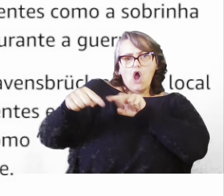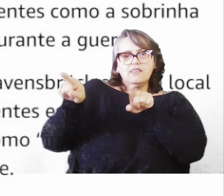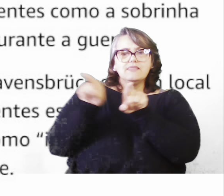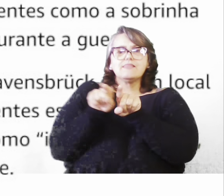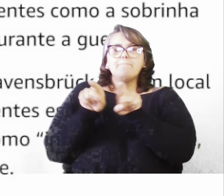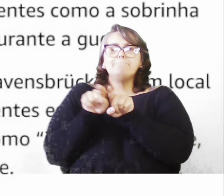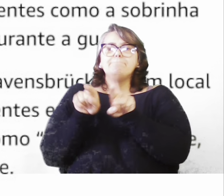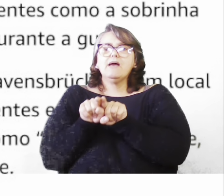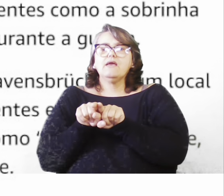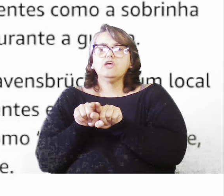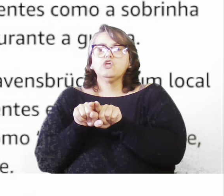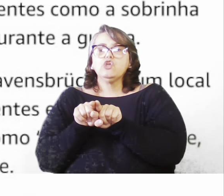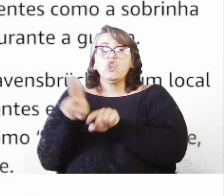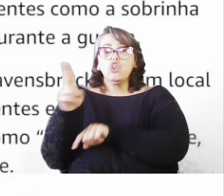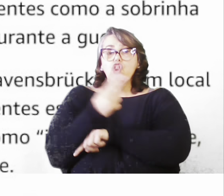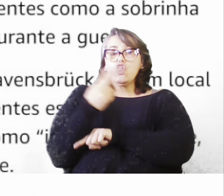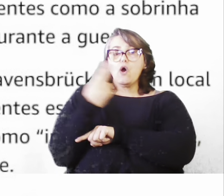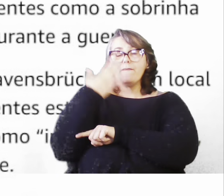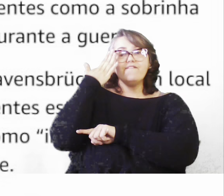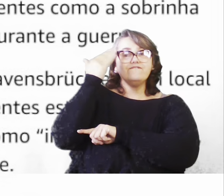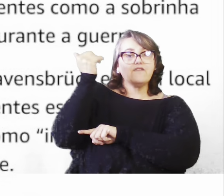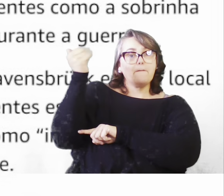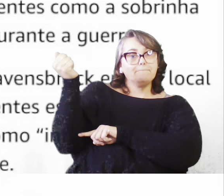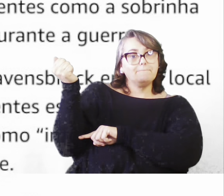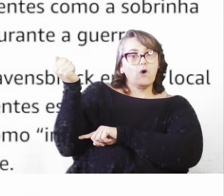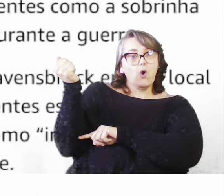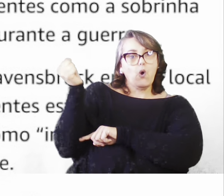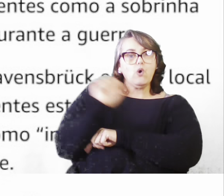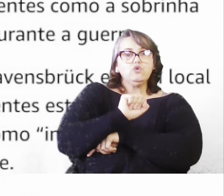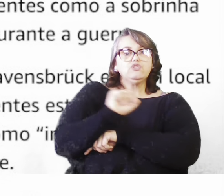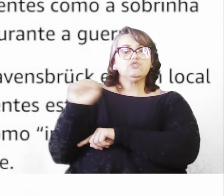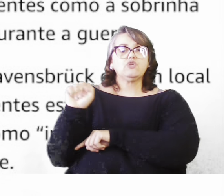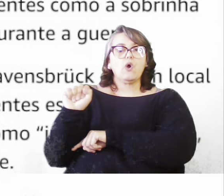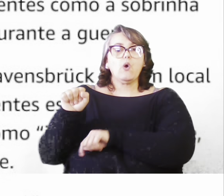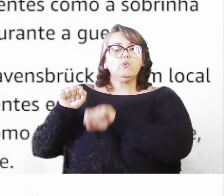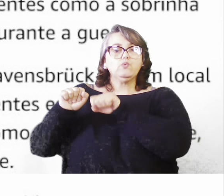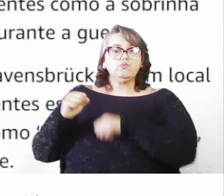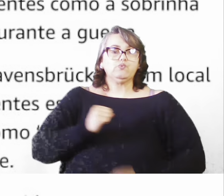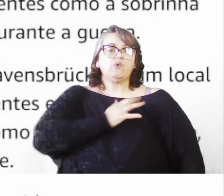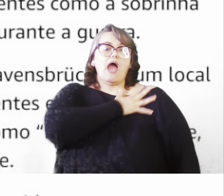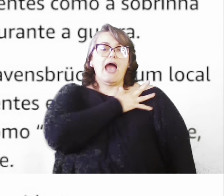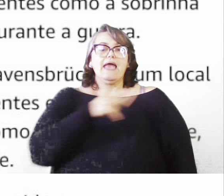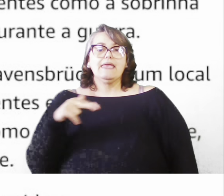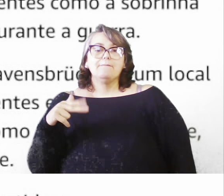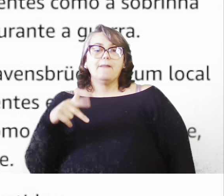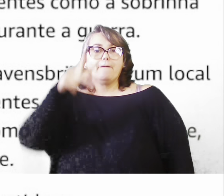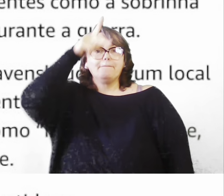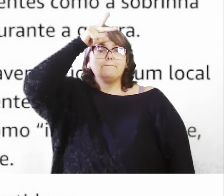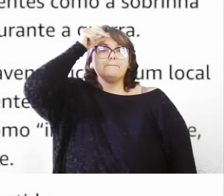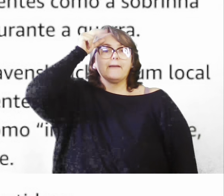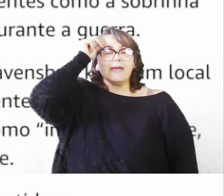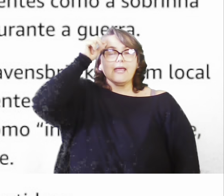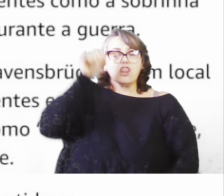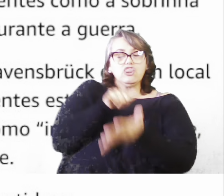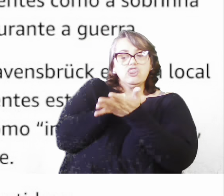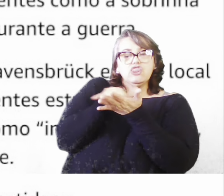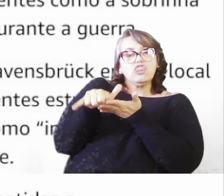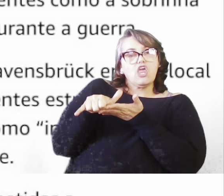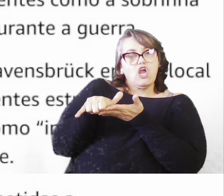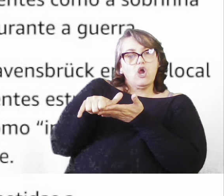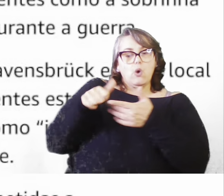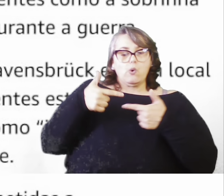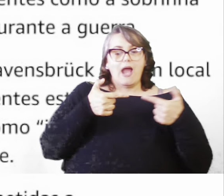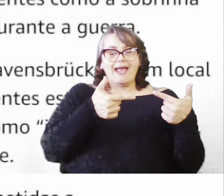prisioneiras lá, incluindo nomes proeminentes como a sobrinha do general de Gaulle e a irmã do prefeito de